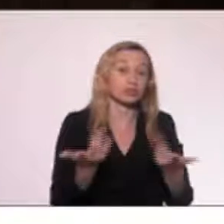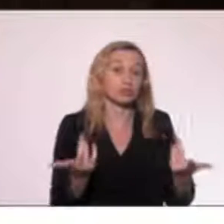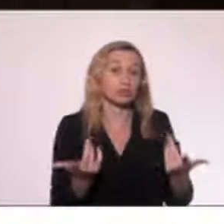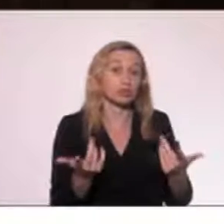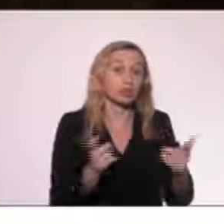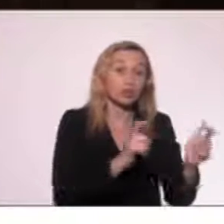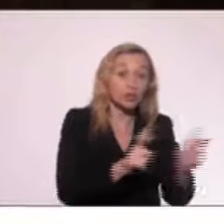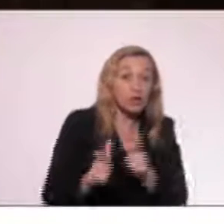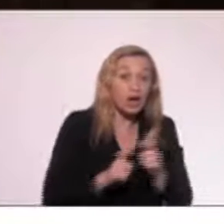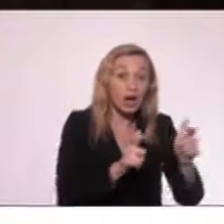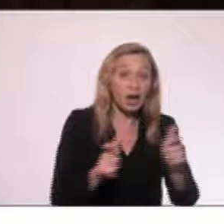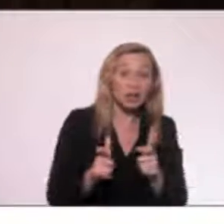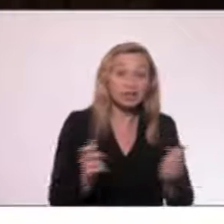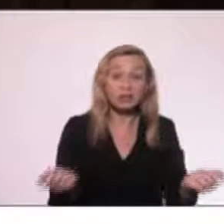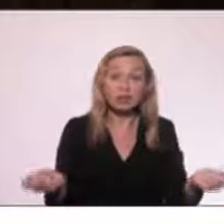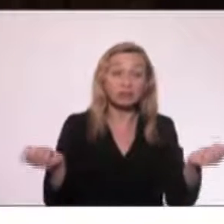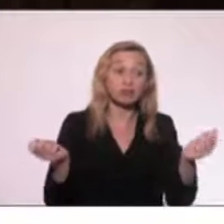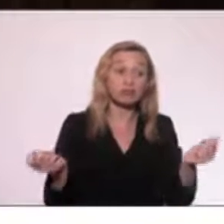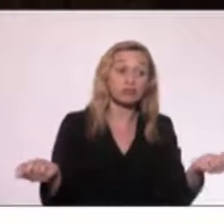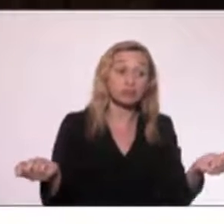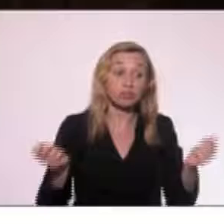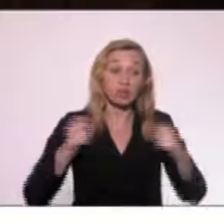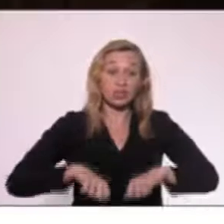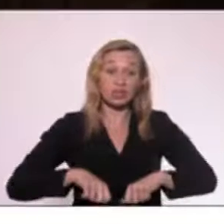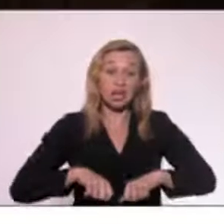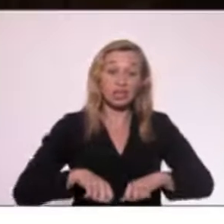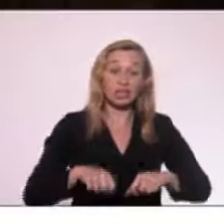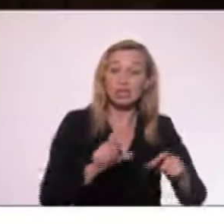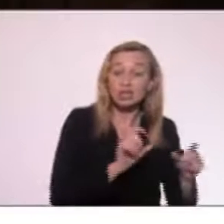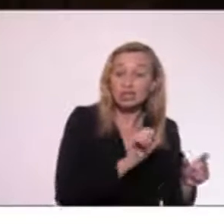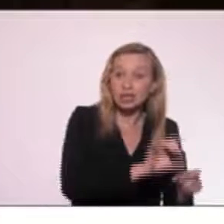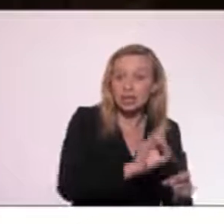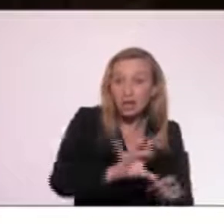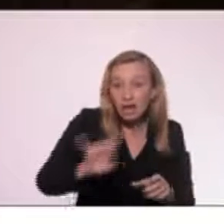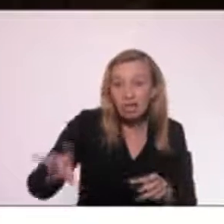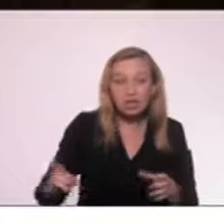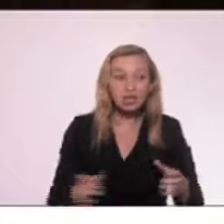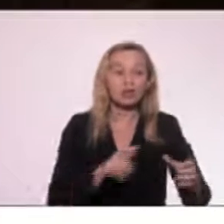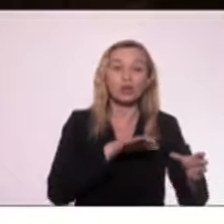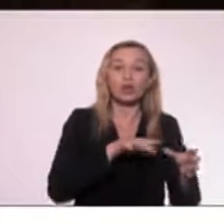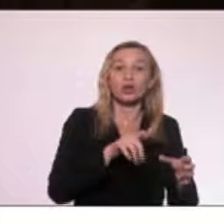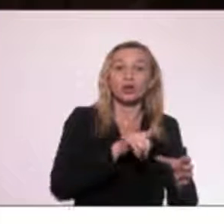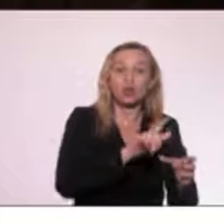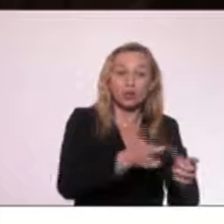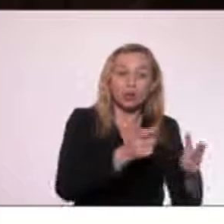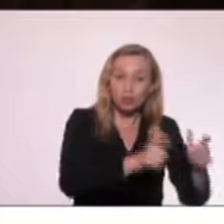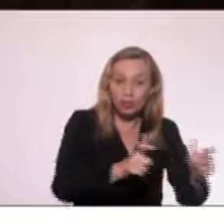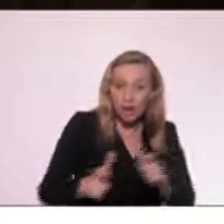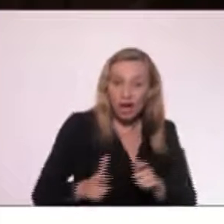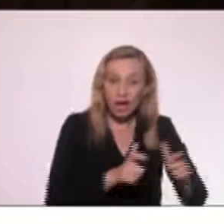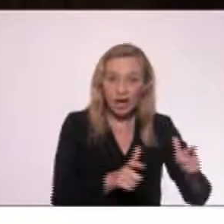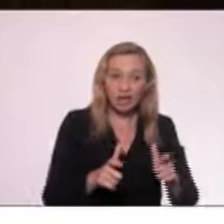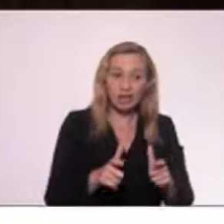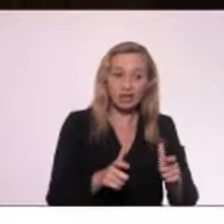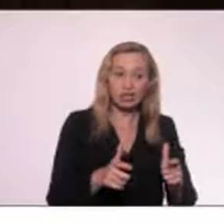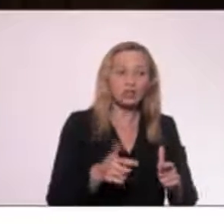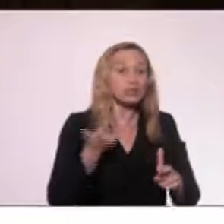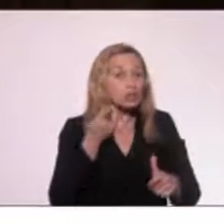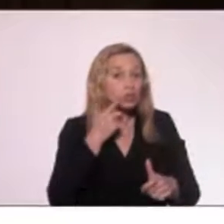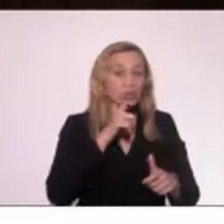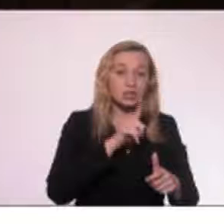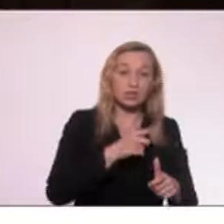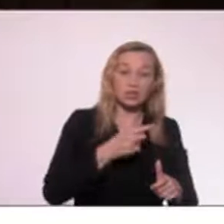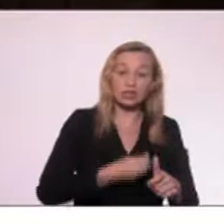a capacidade dessas regiões de suportarem o excesso de chuva. O senhor muitas vezes é capaz de olhar